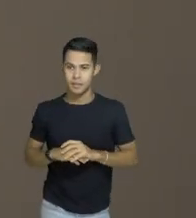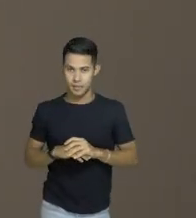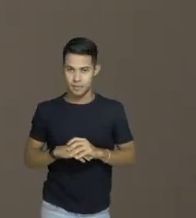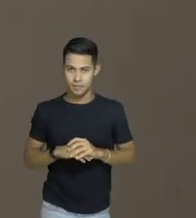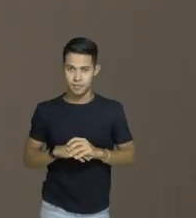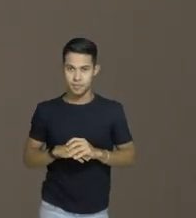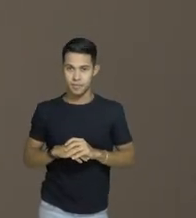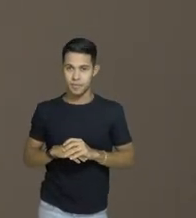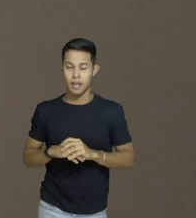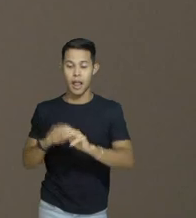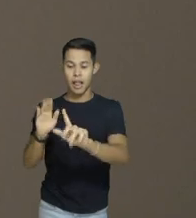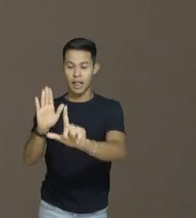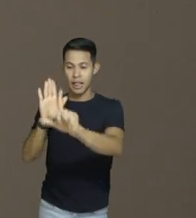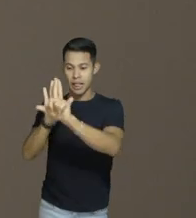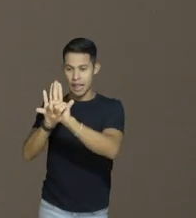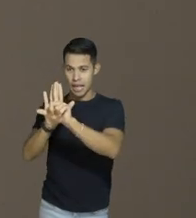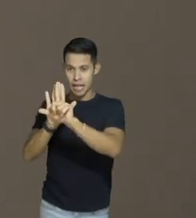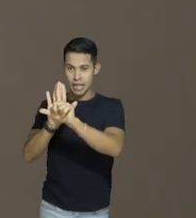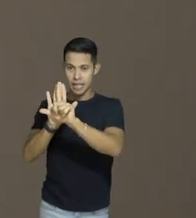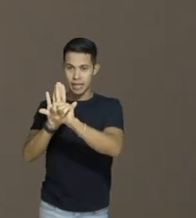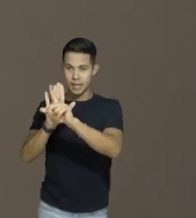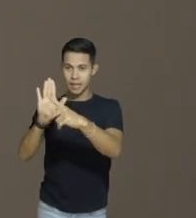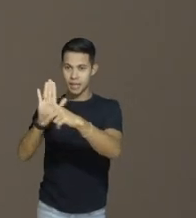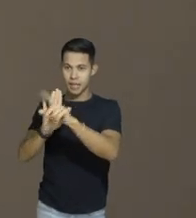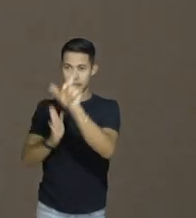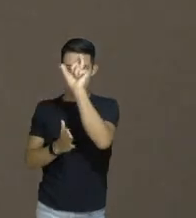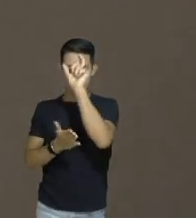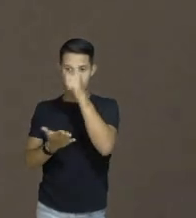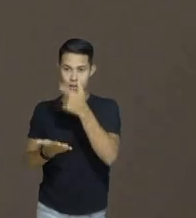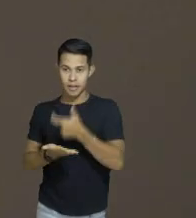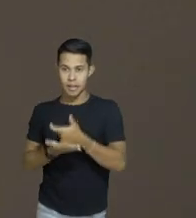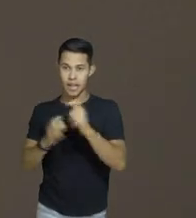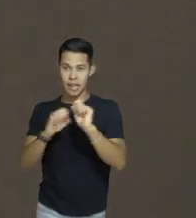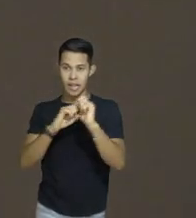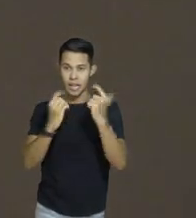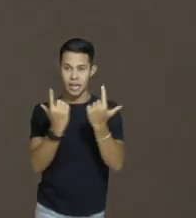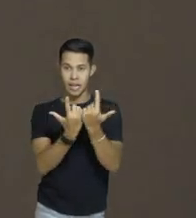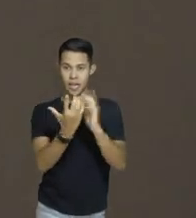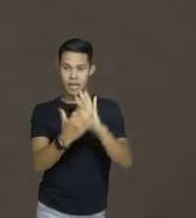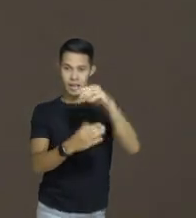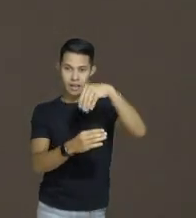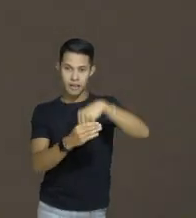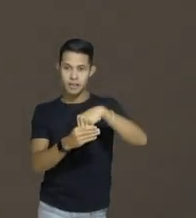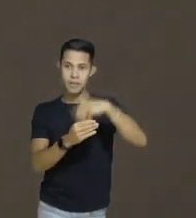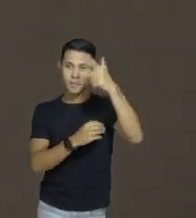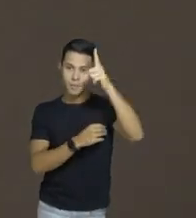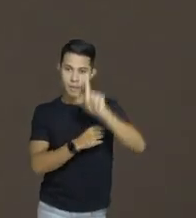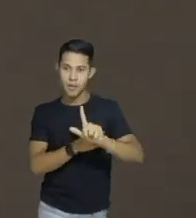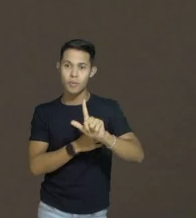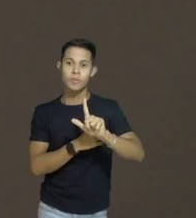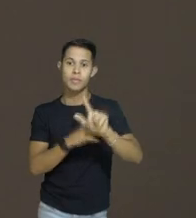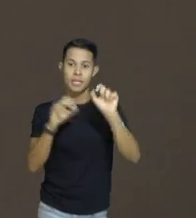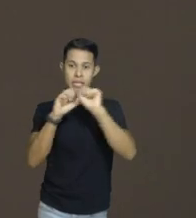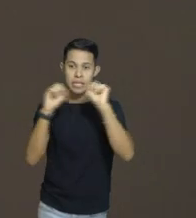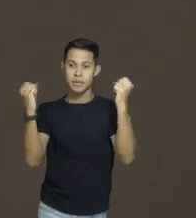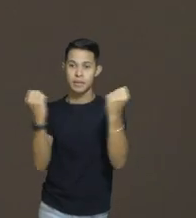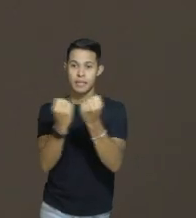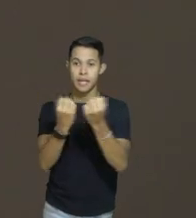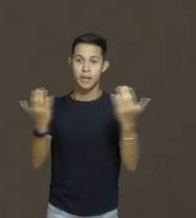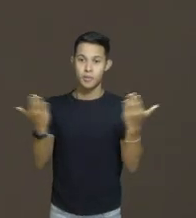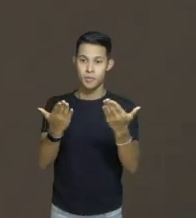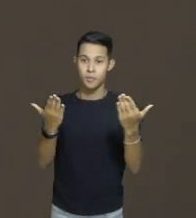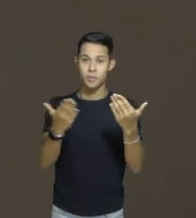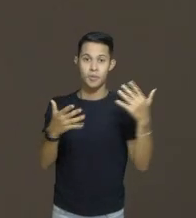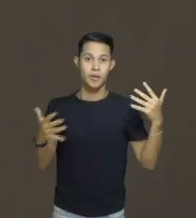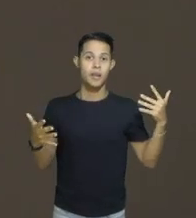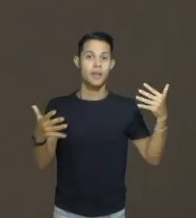saiu a lei da dislexia na Assembleia Legislativa para a realização desse seminário hoje. Passaram-se mais